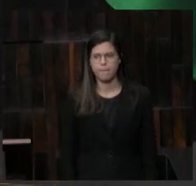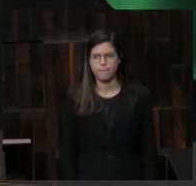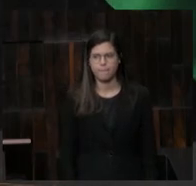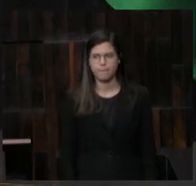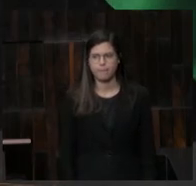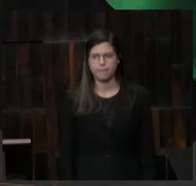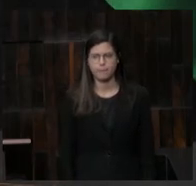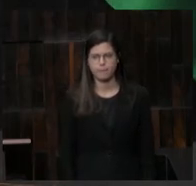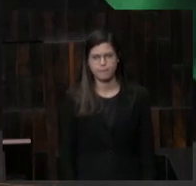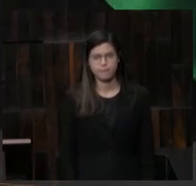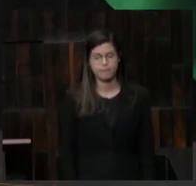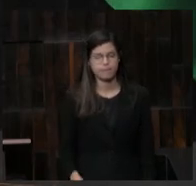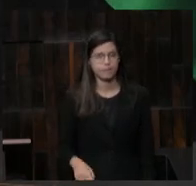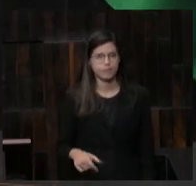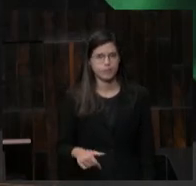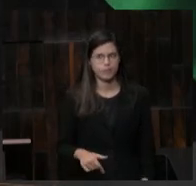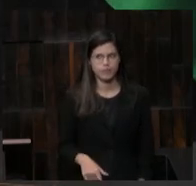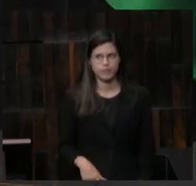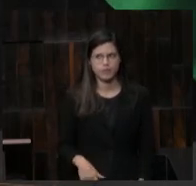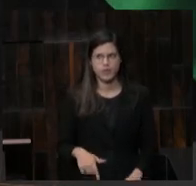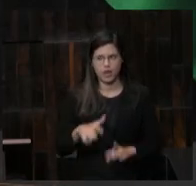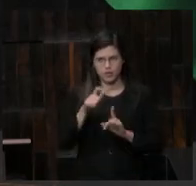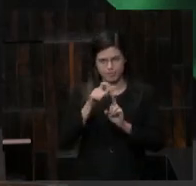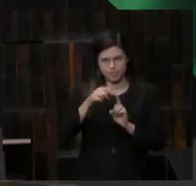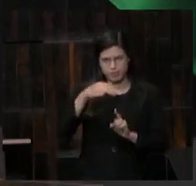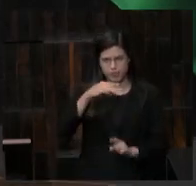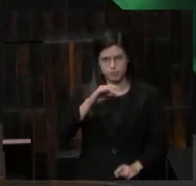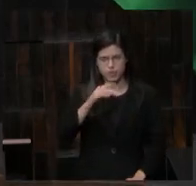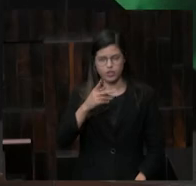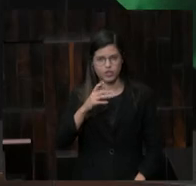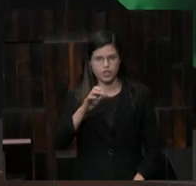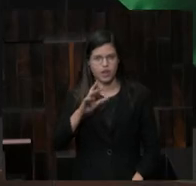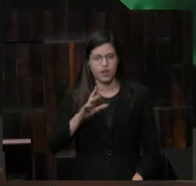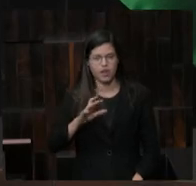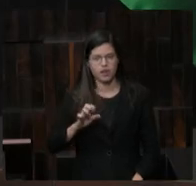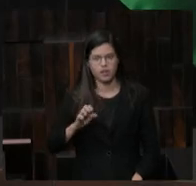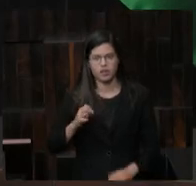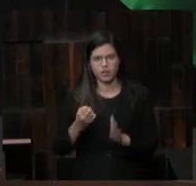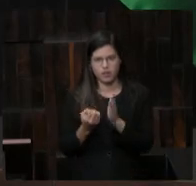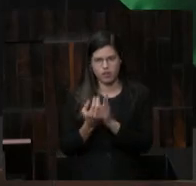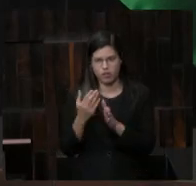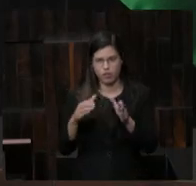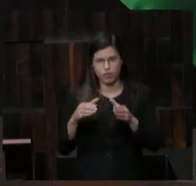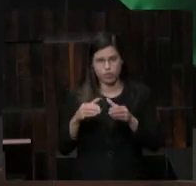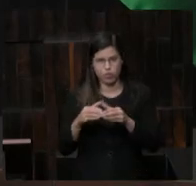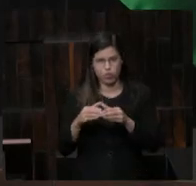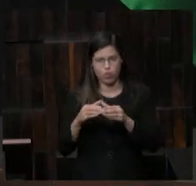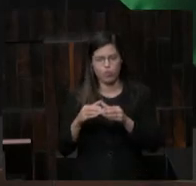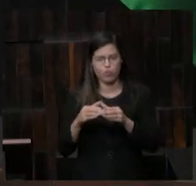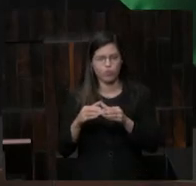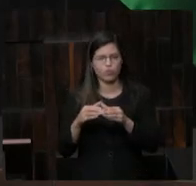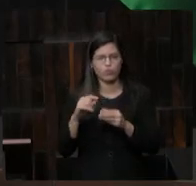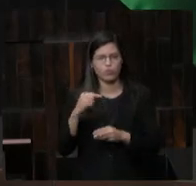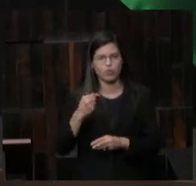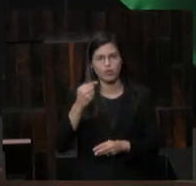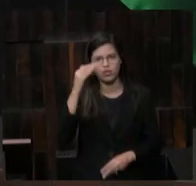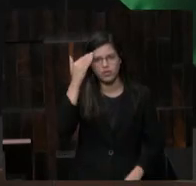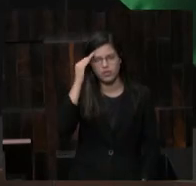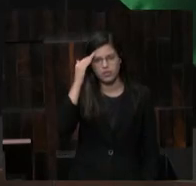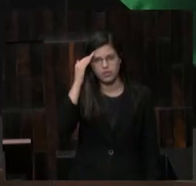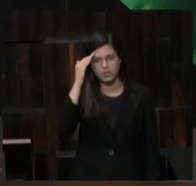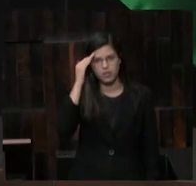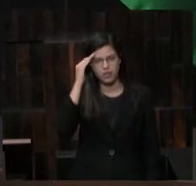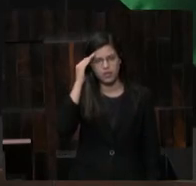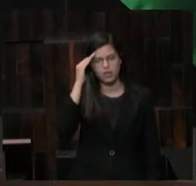E aí foi através, né, da Michele, dessa superintendência, que nós entendemos que